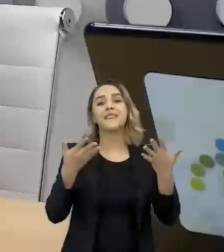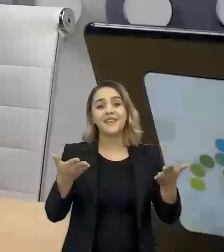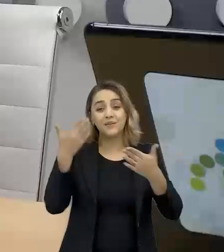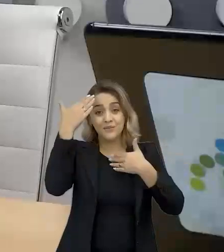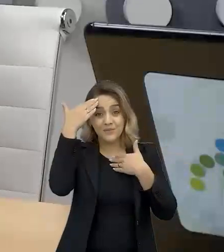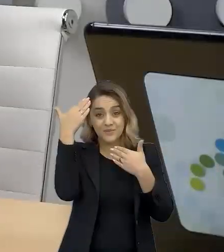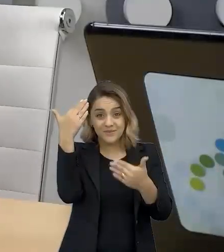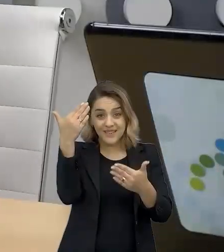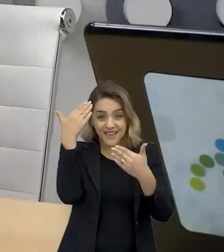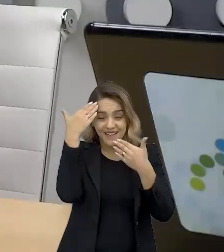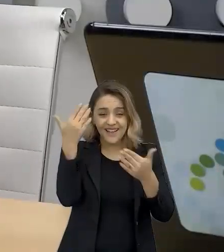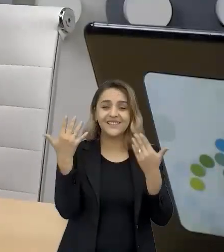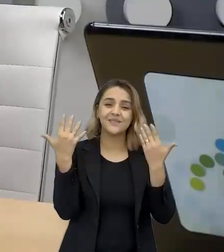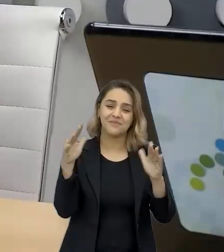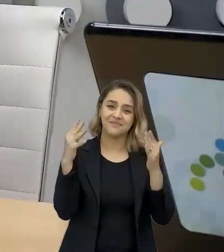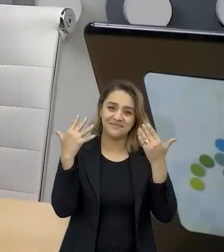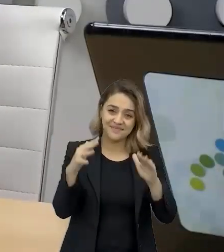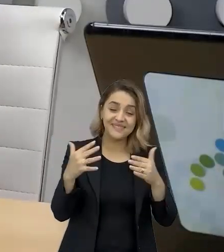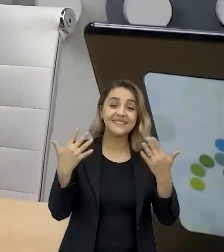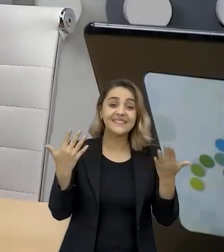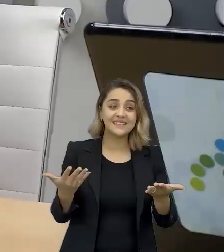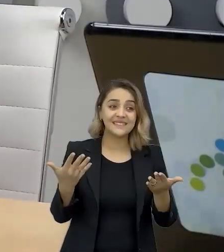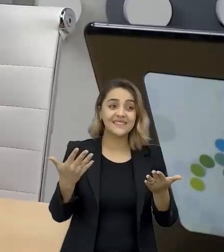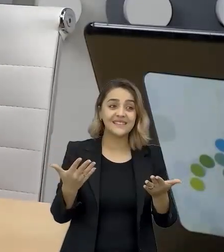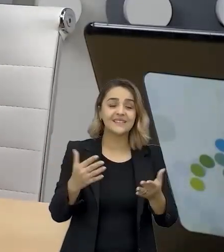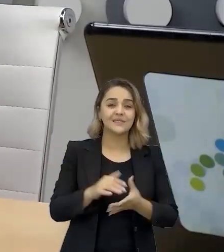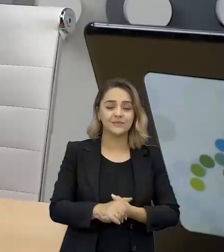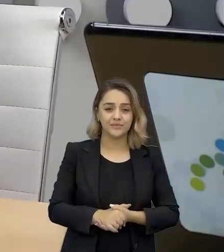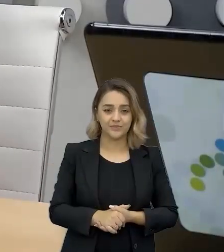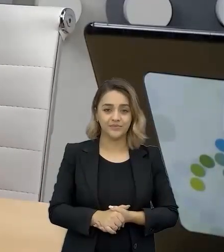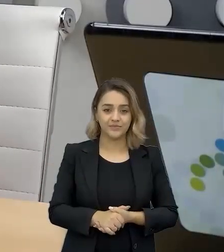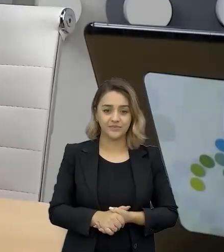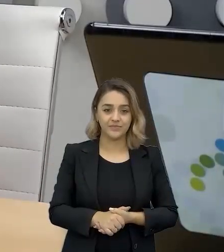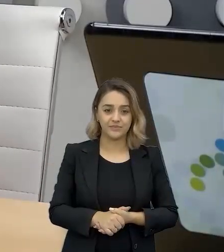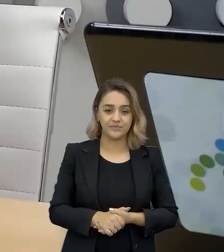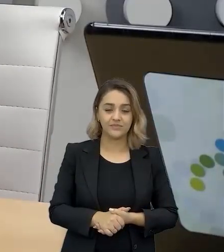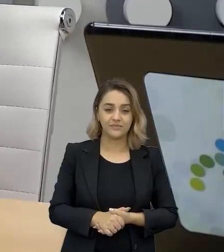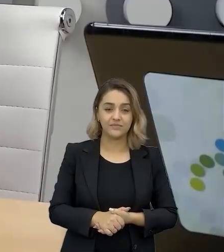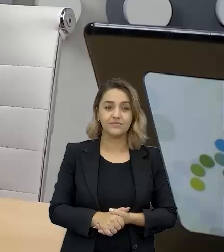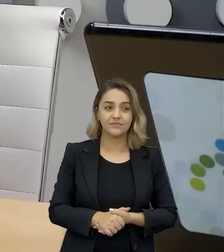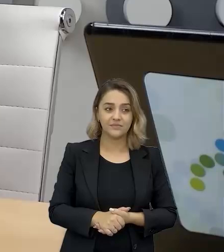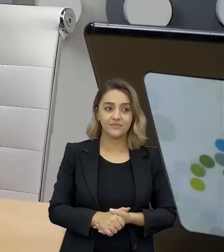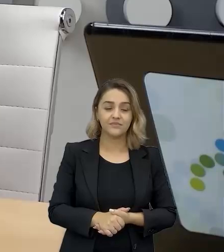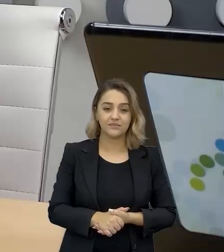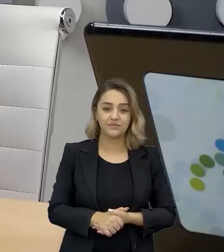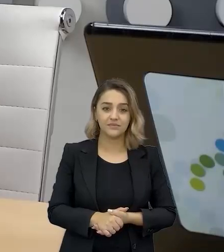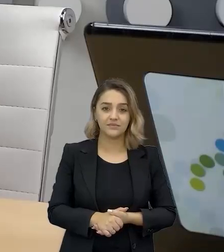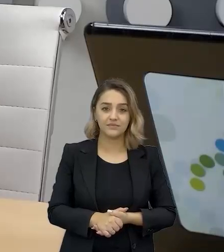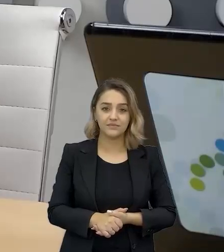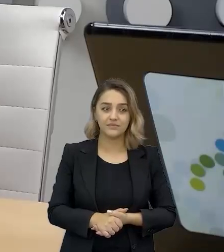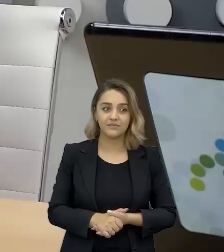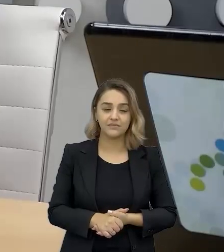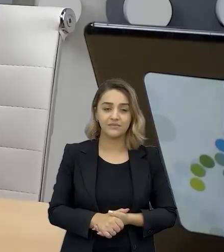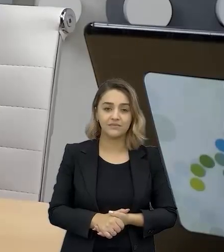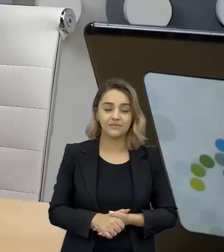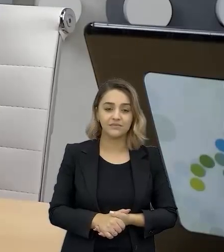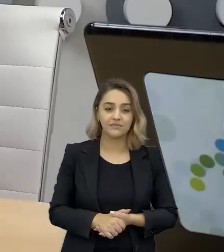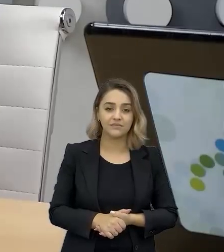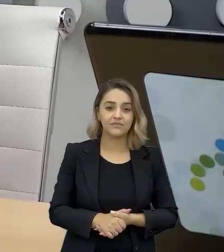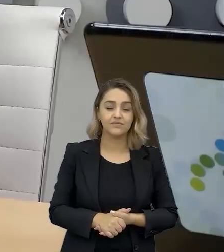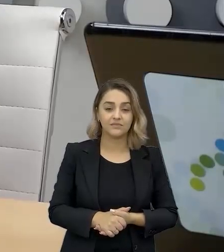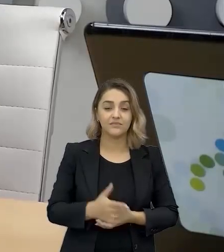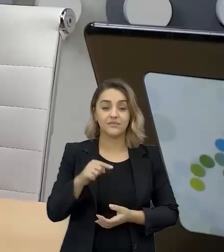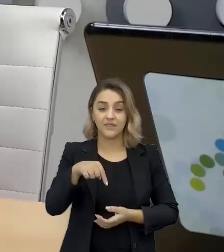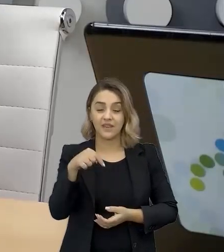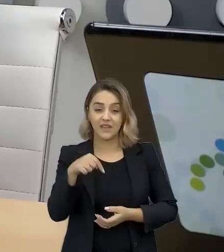Muito obrigada pelos elogios. E deixa eu só falar aqui que tem gente que falou que era a unidade curricular. A unidade curricular é outro canal, tá, gente? Esse é